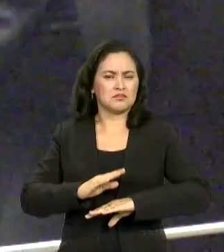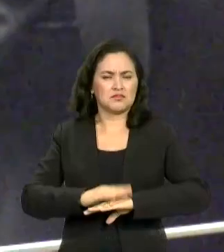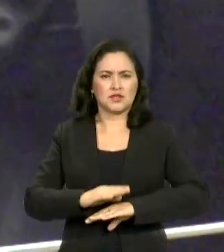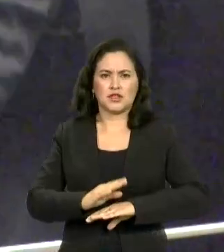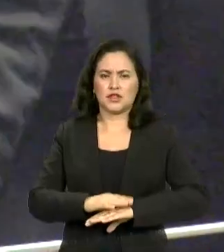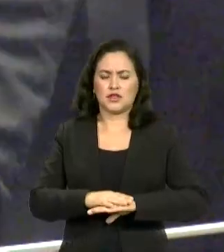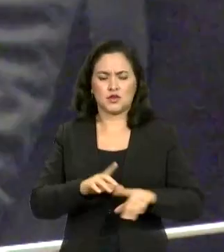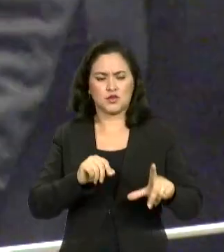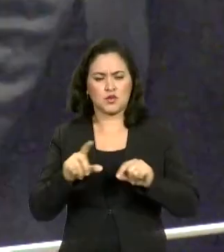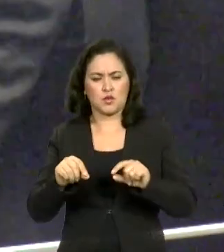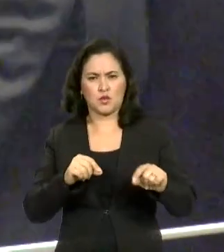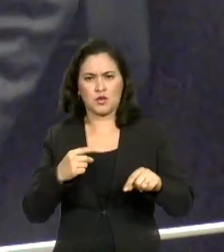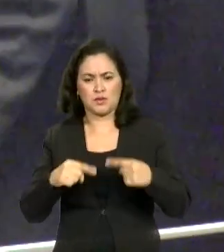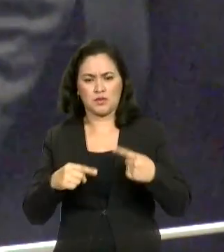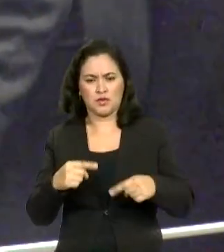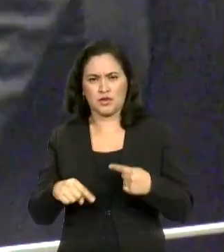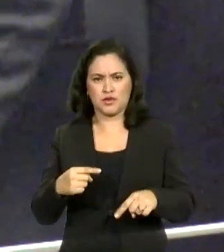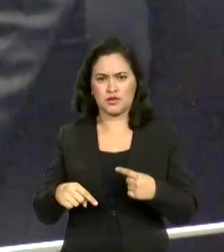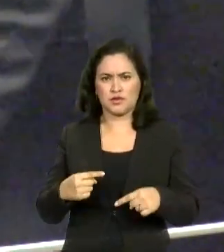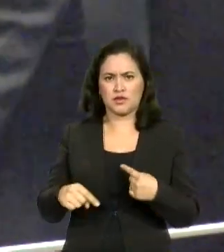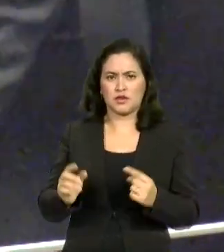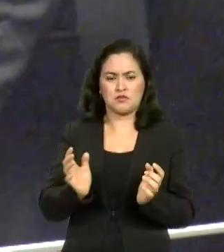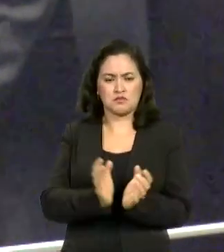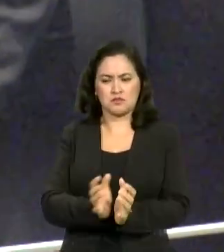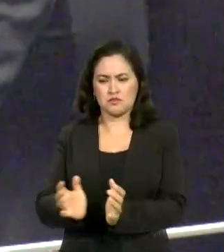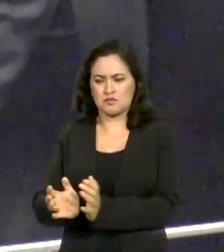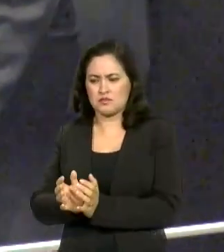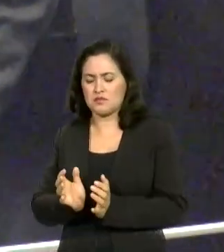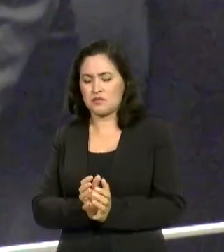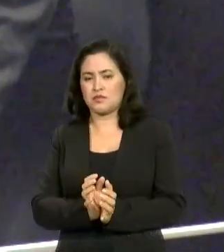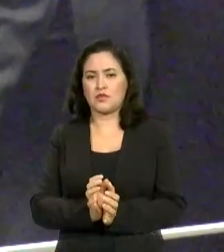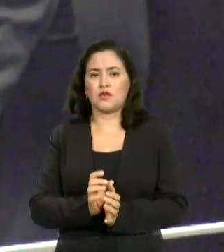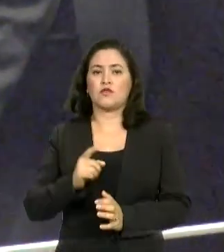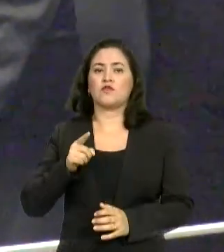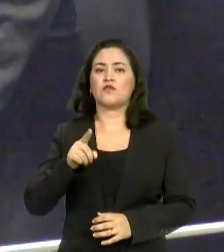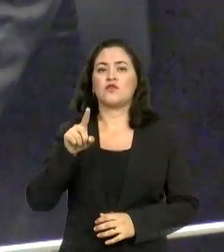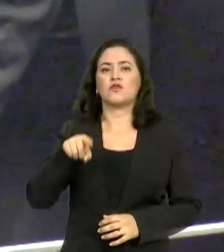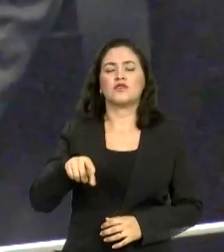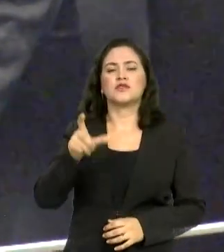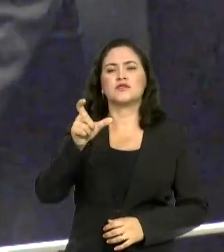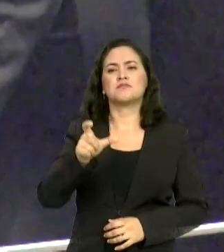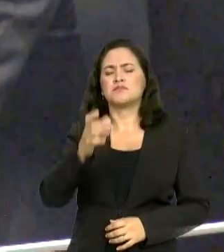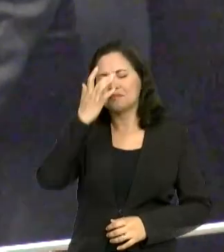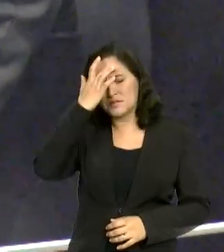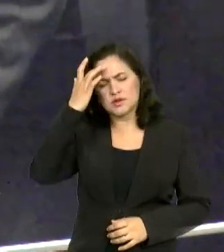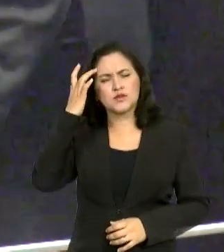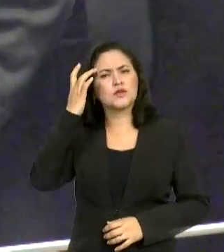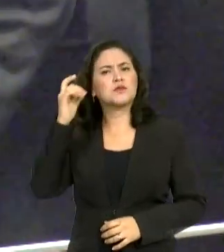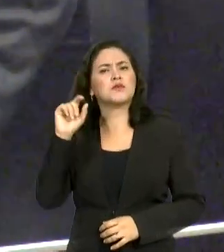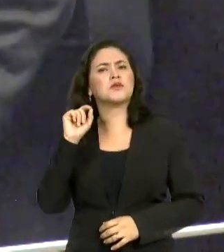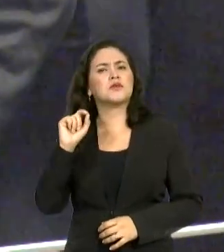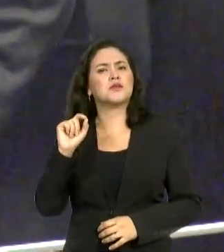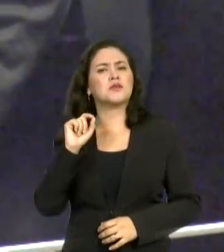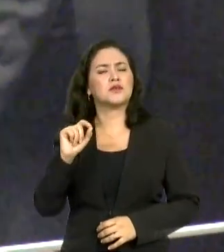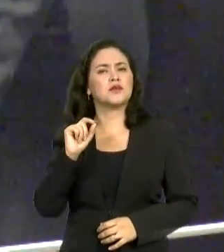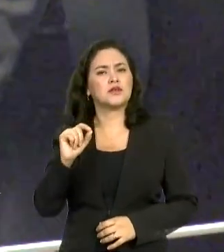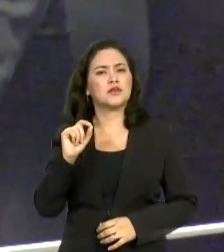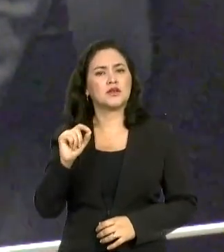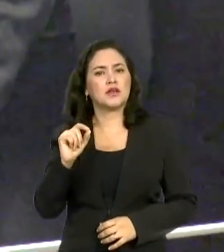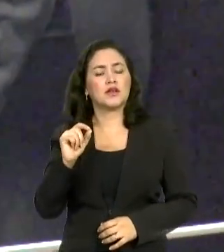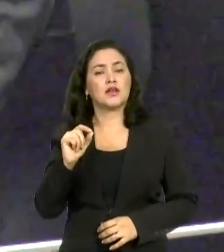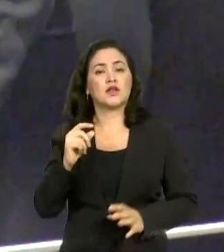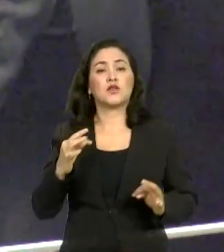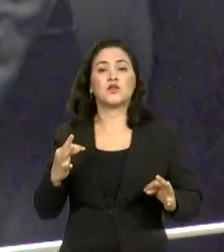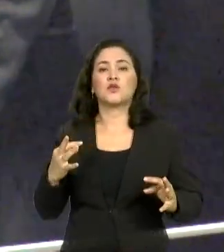posições partidárias, você é uma das figuras nesta casa que eu poderia dizer que chegou próximo da